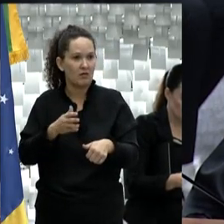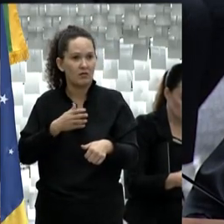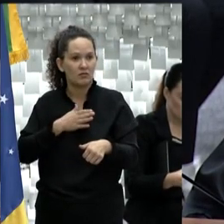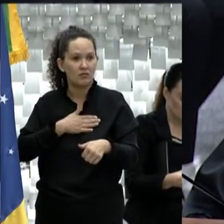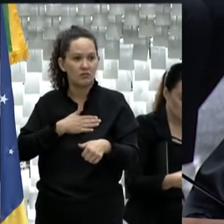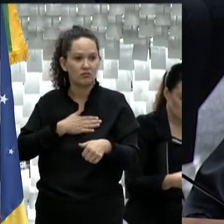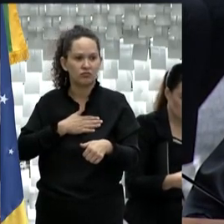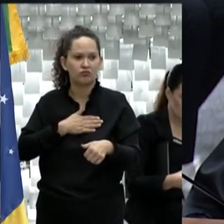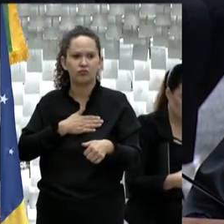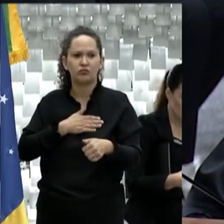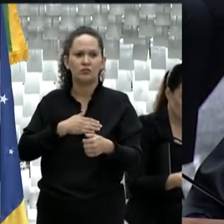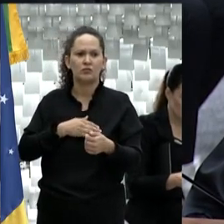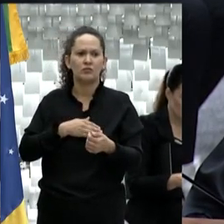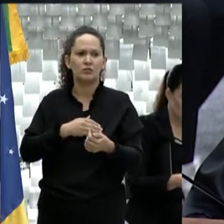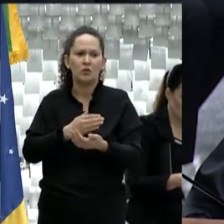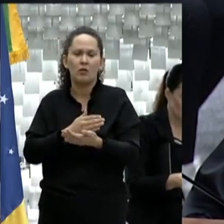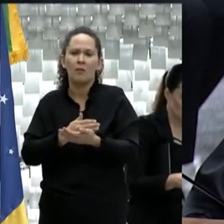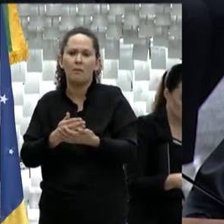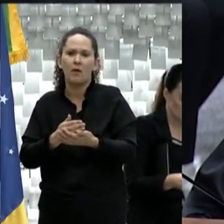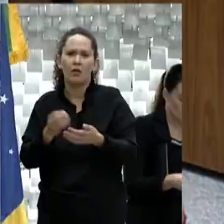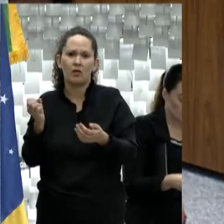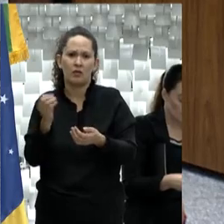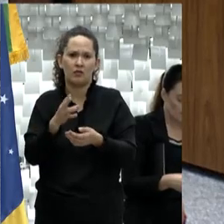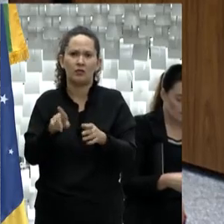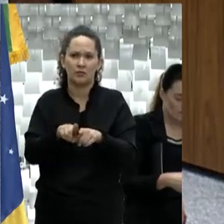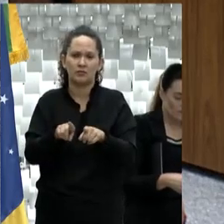composição original e atual,